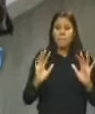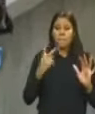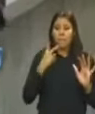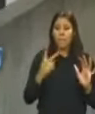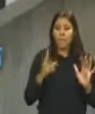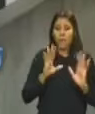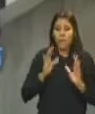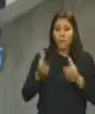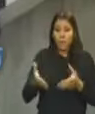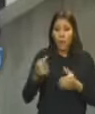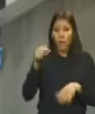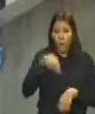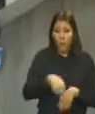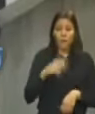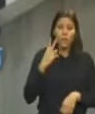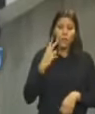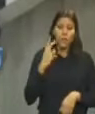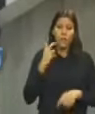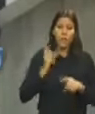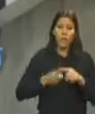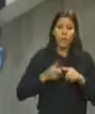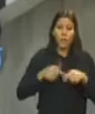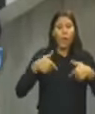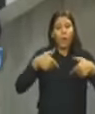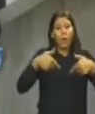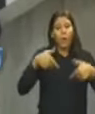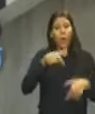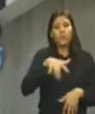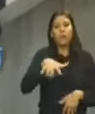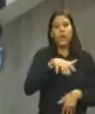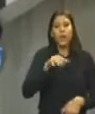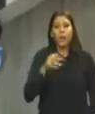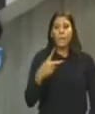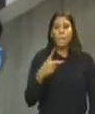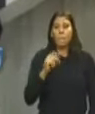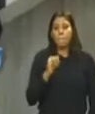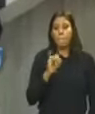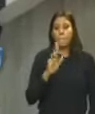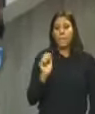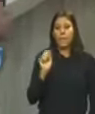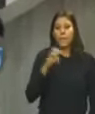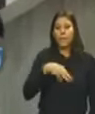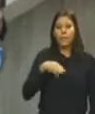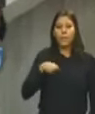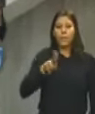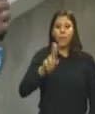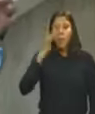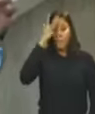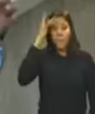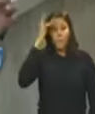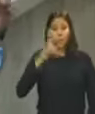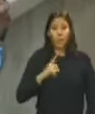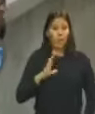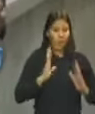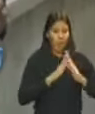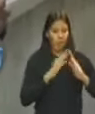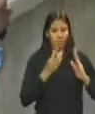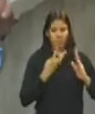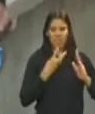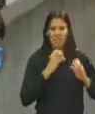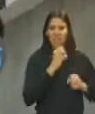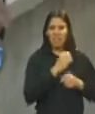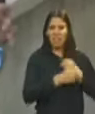especificamente em Fortaleza, que eu milito ali mais na região do Grande Pirambu, pessoas que tinham suas casas 20, 30 anos,